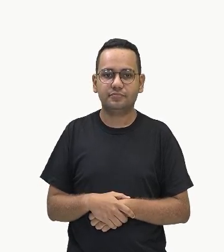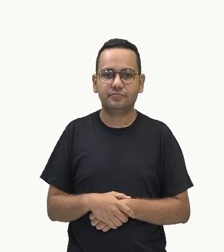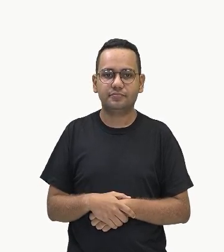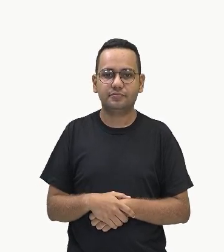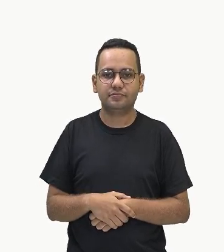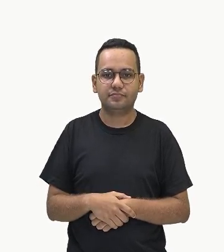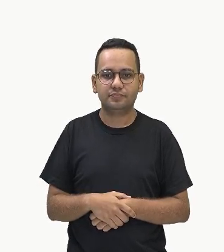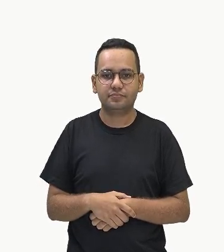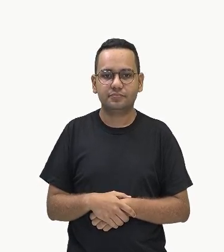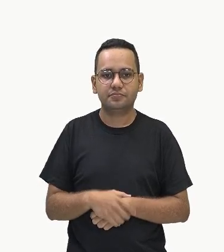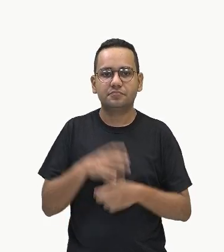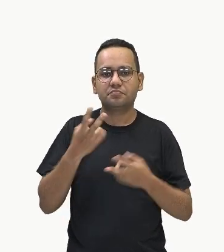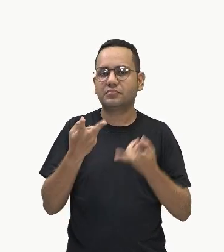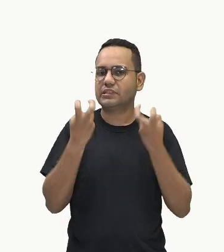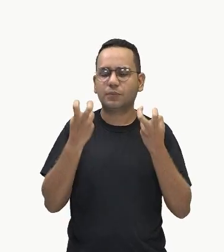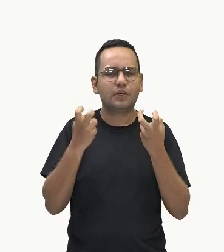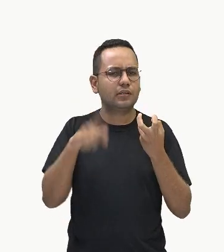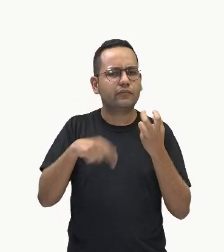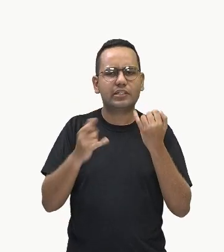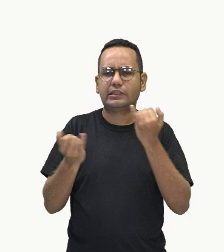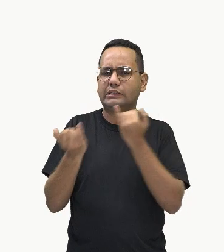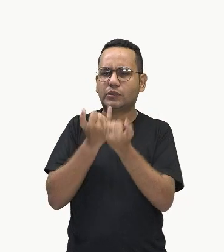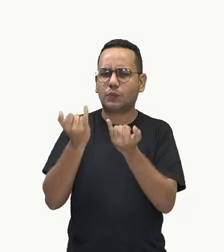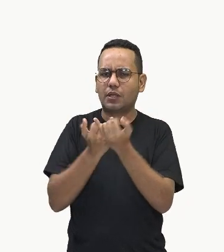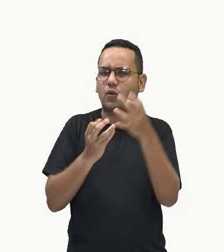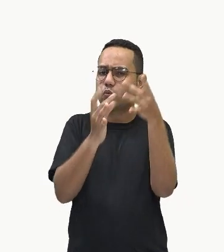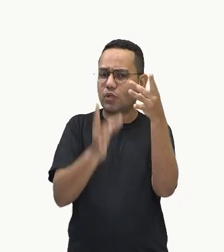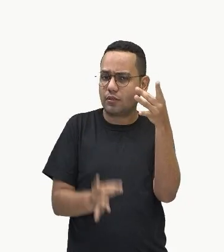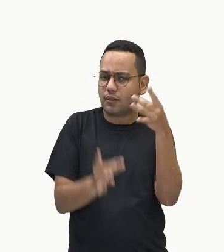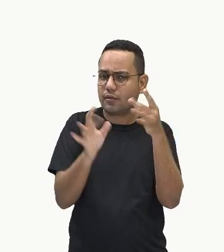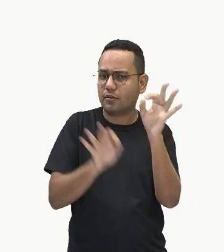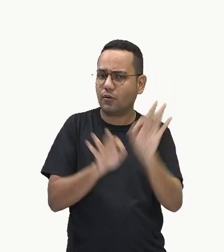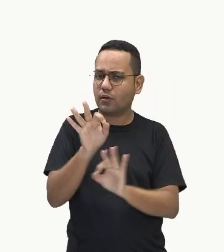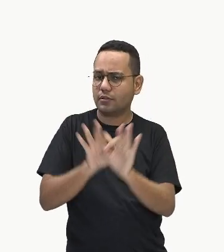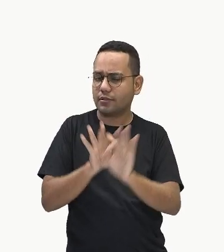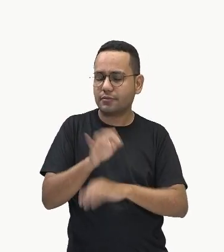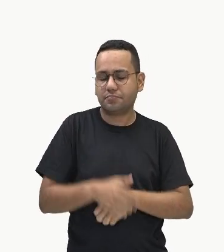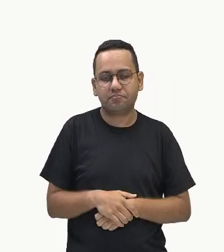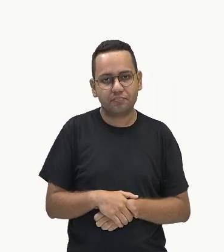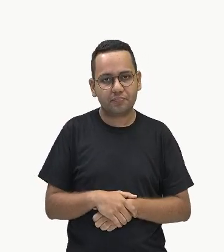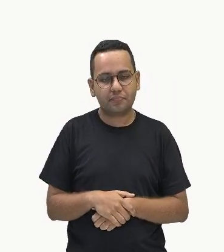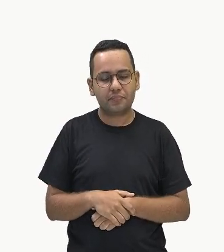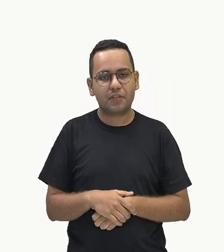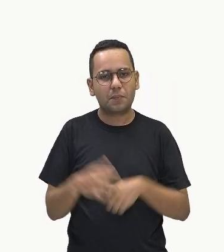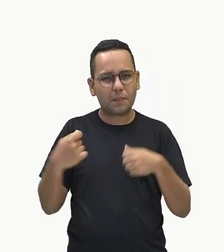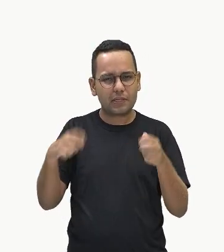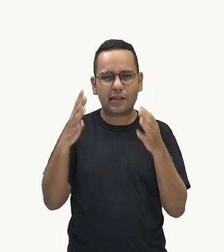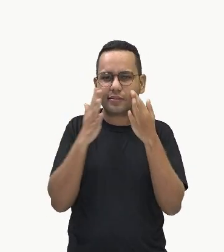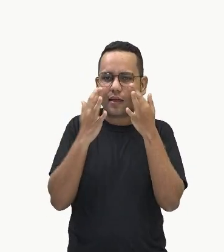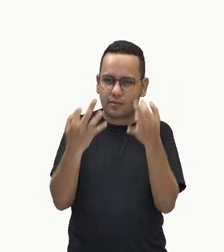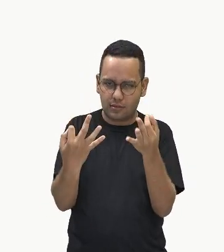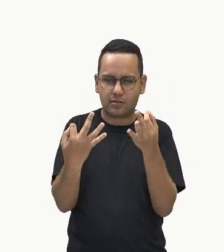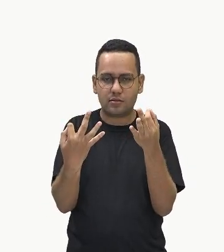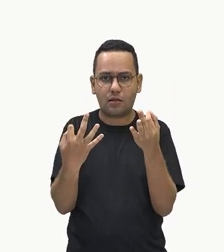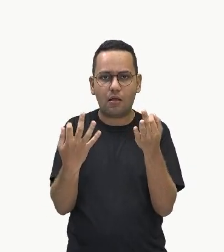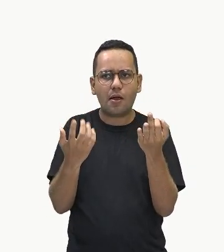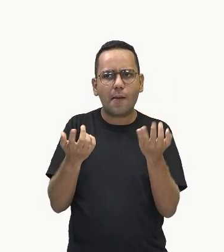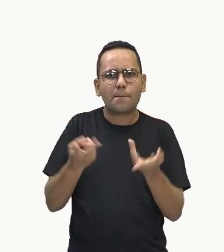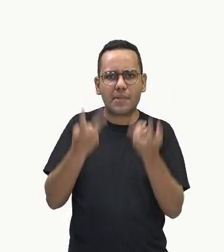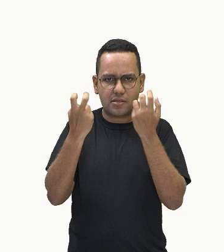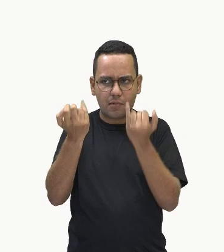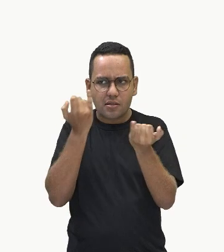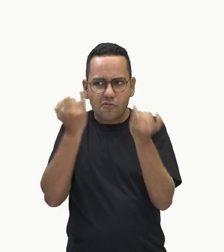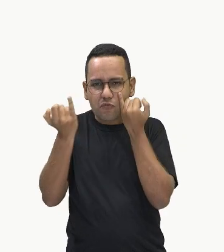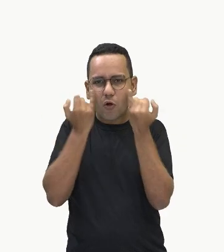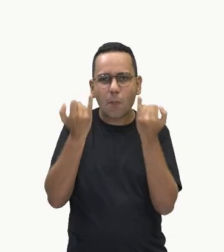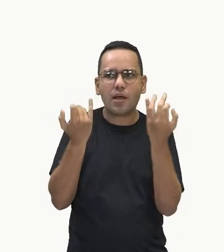fazer tudo do mesmo jeito, pessoal, tá bom? Então, fique atento, né? Verifique as informações